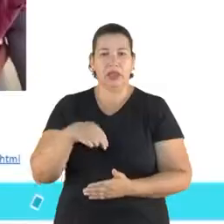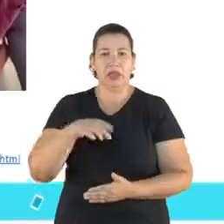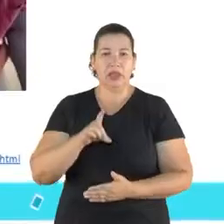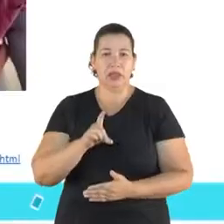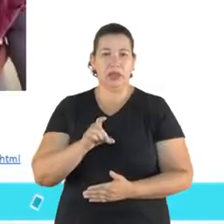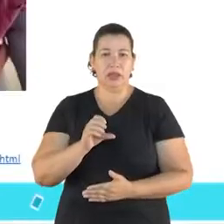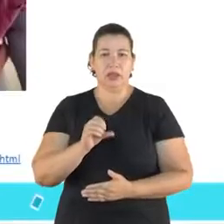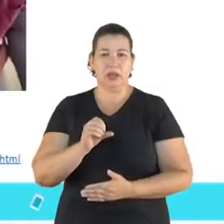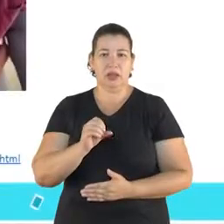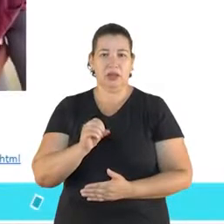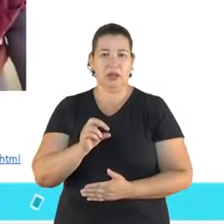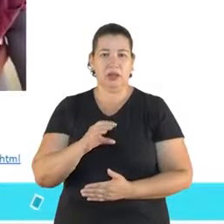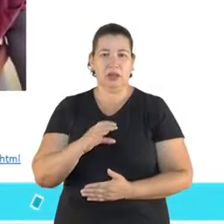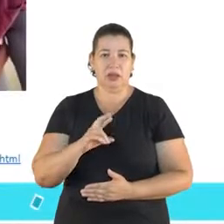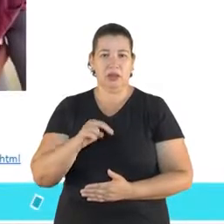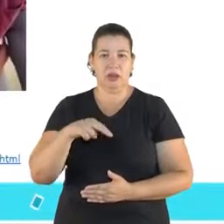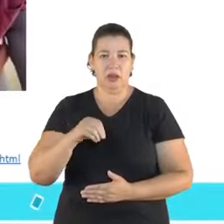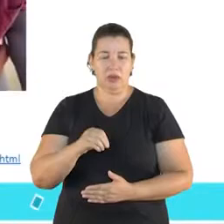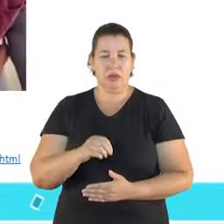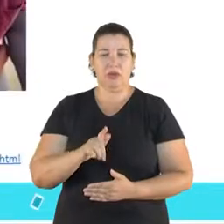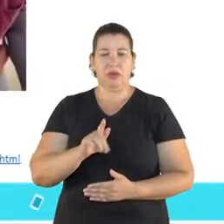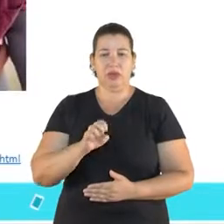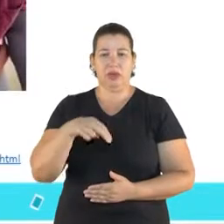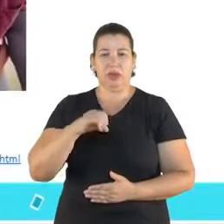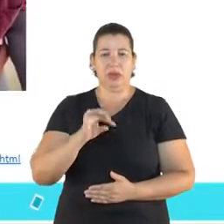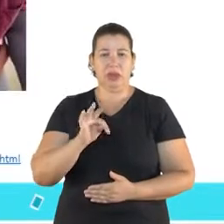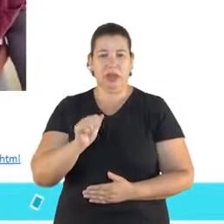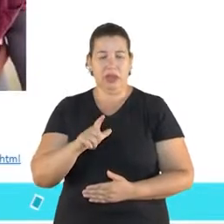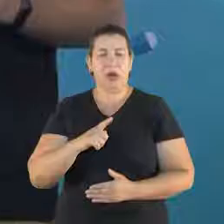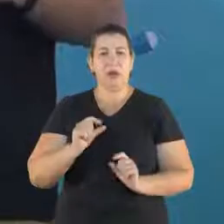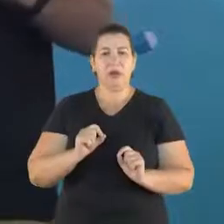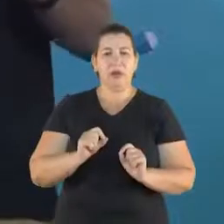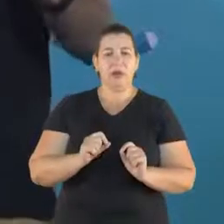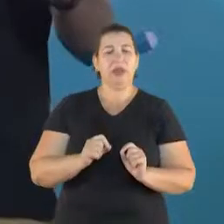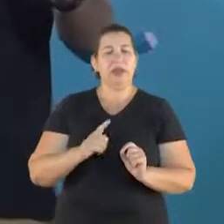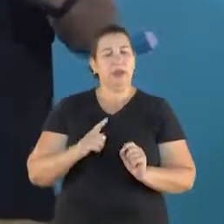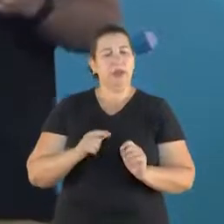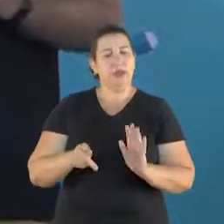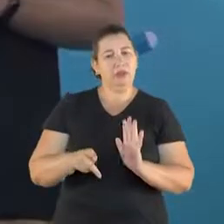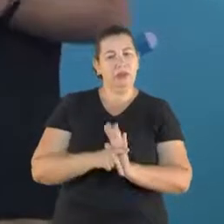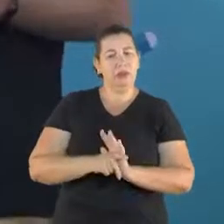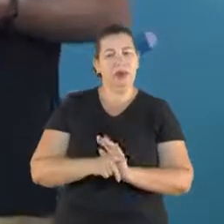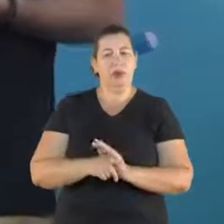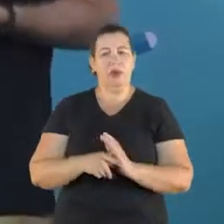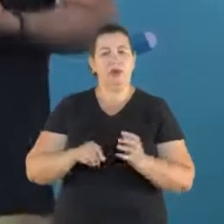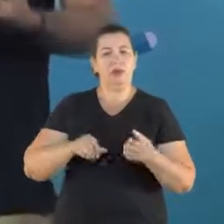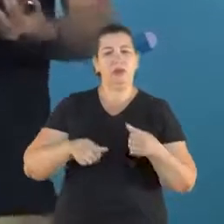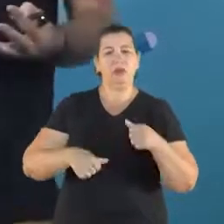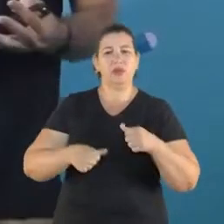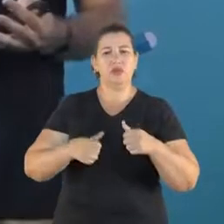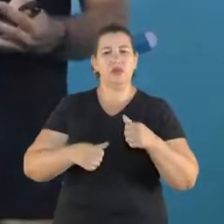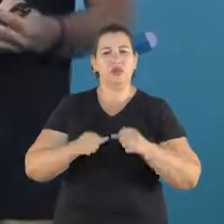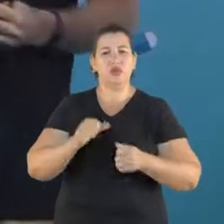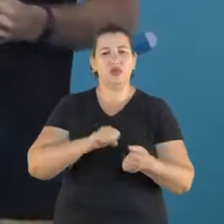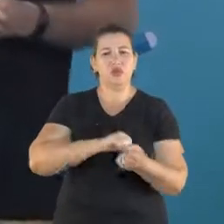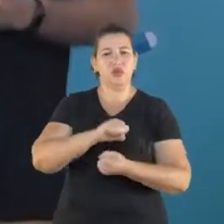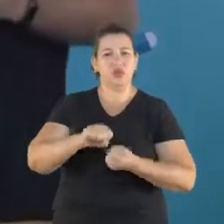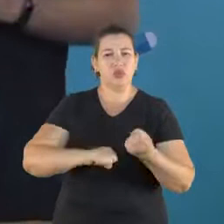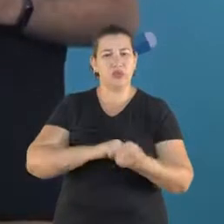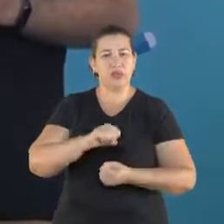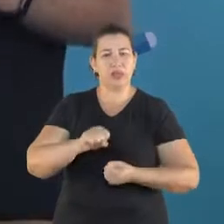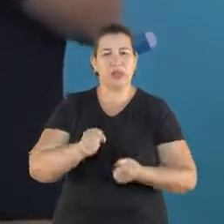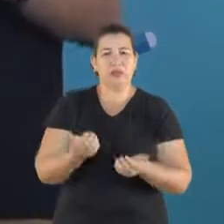sociais. Este mês nós vamos estudar o sistema endócrino e o sistema genital. O sistema endócrino é o conjunto de glândulas endócrinas que